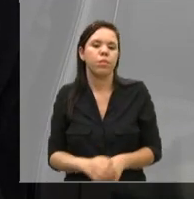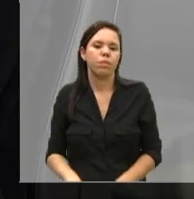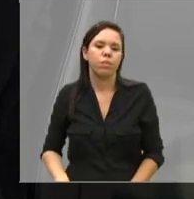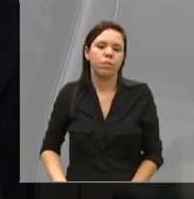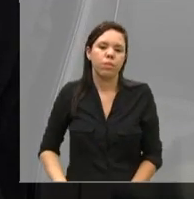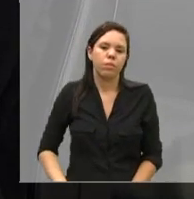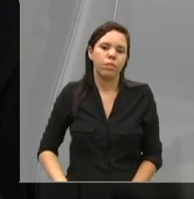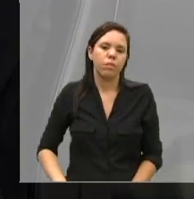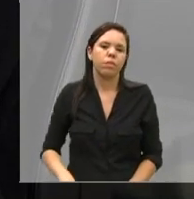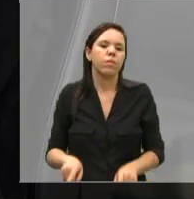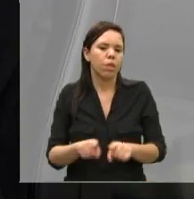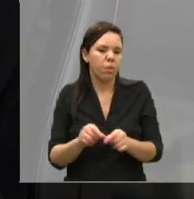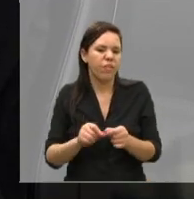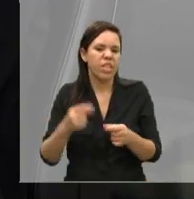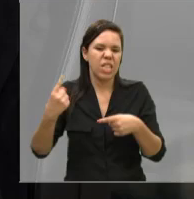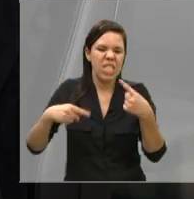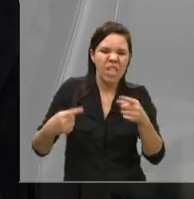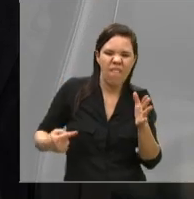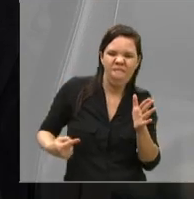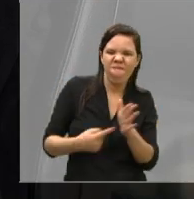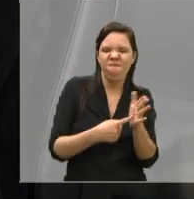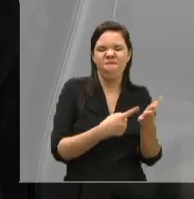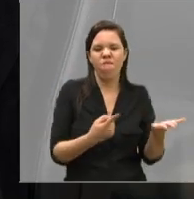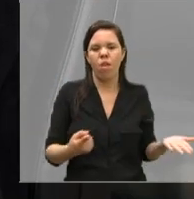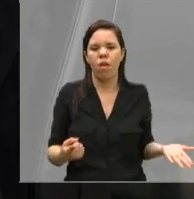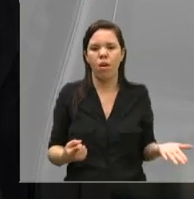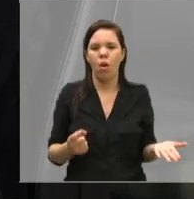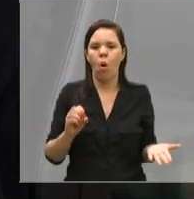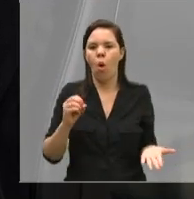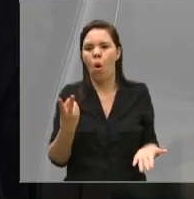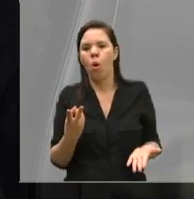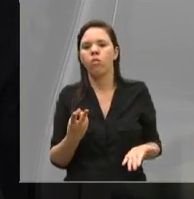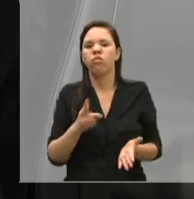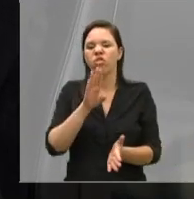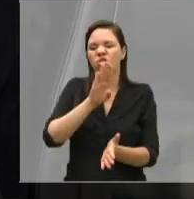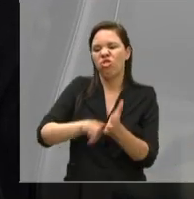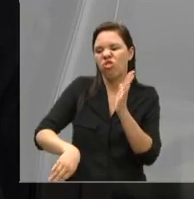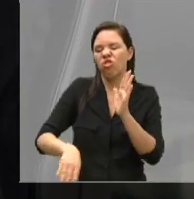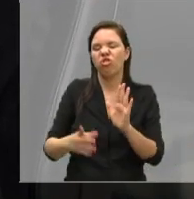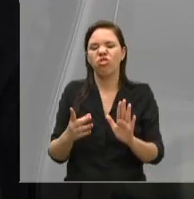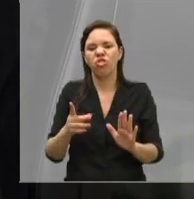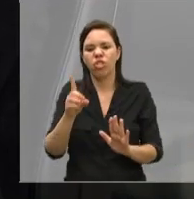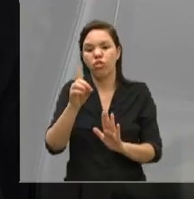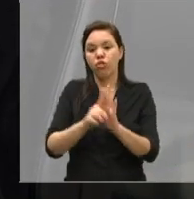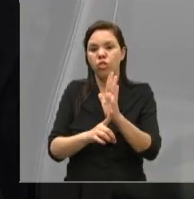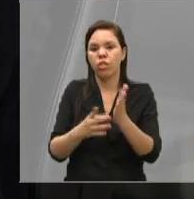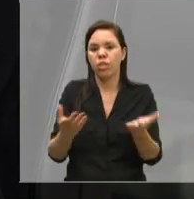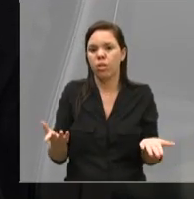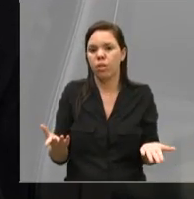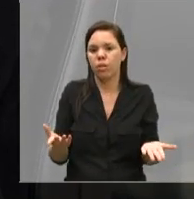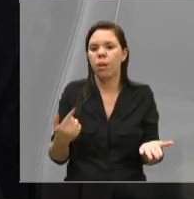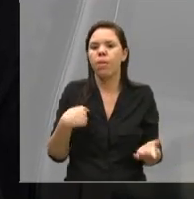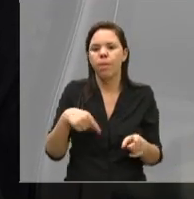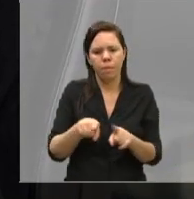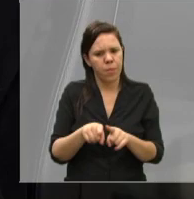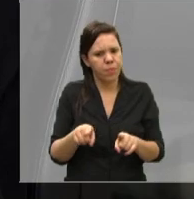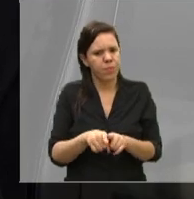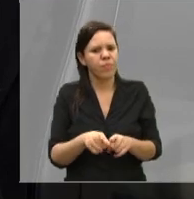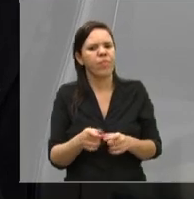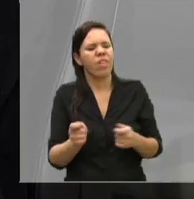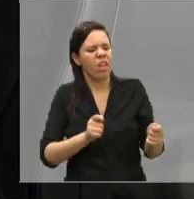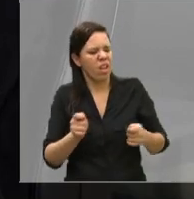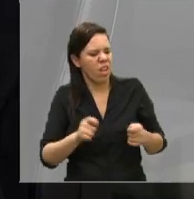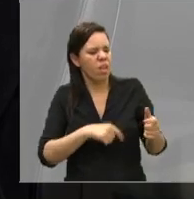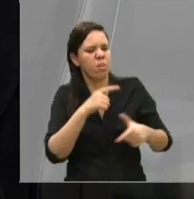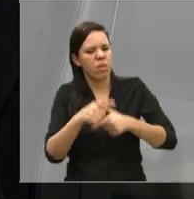de fazer embates, denúncias, quando tem alguma violação de direito. Eu lido principalmente com a questão da violação de direitos, né,